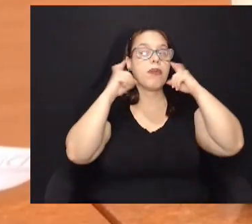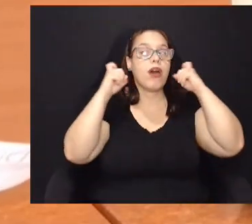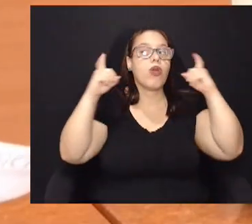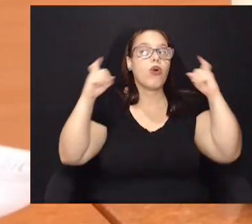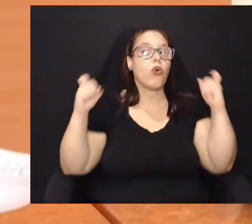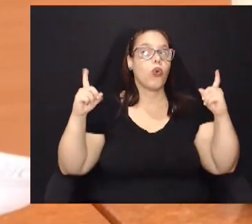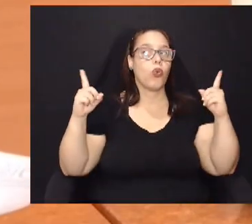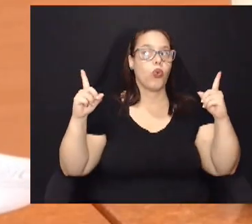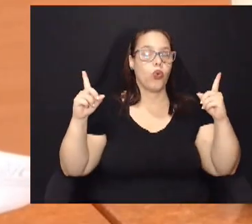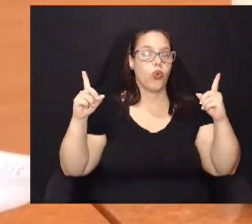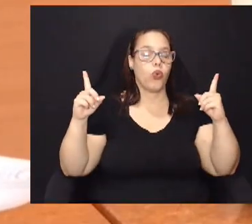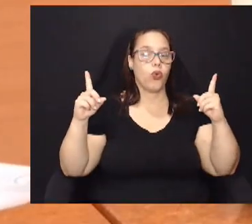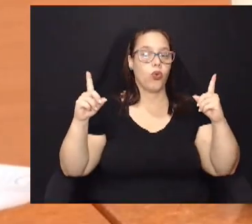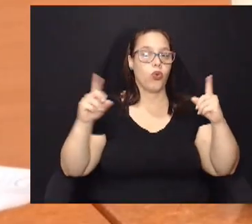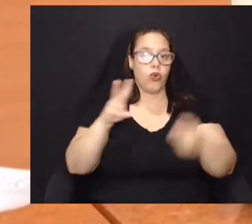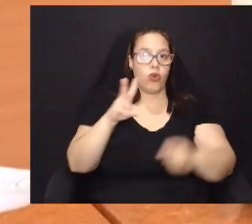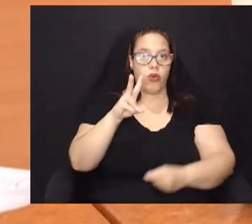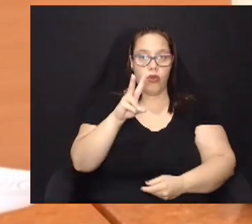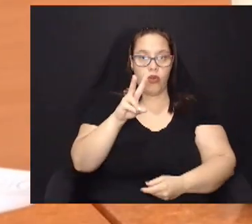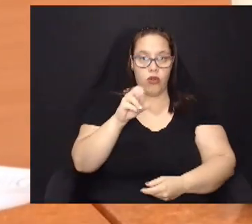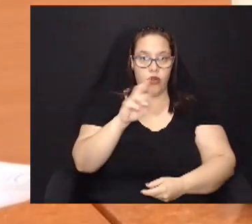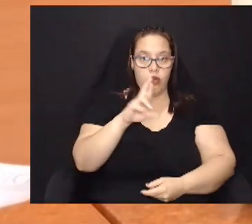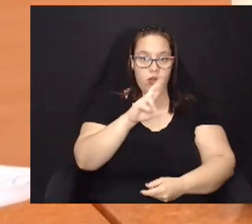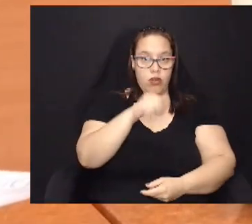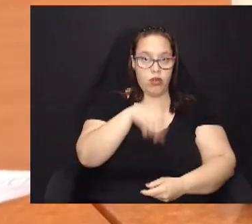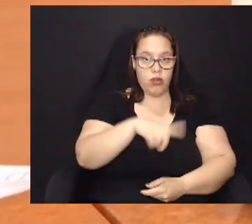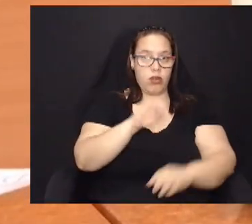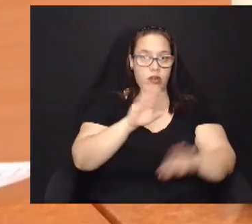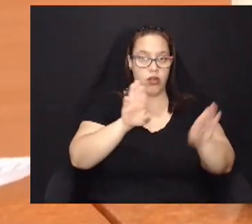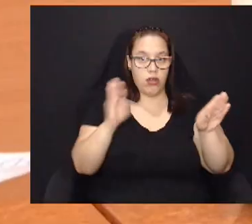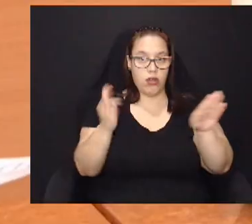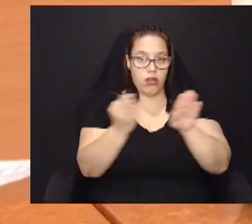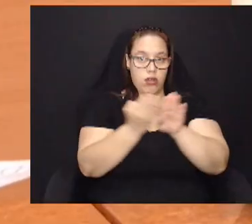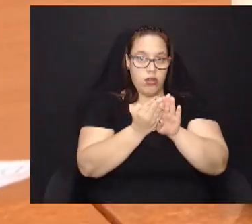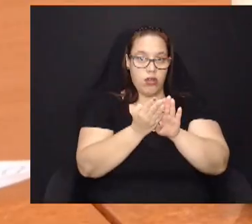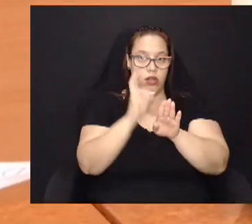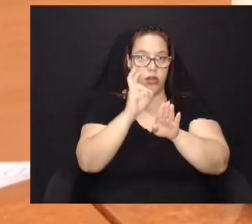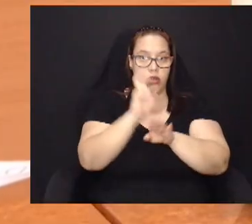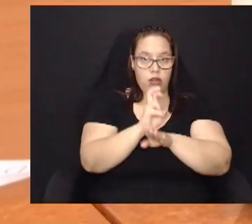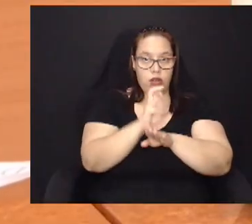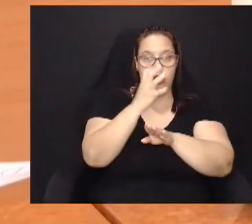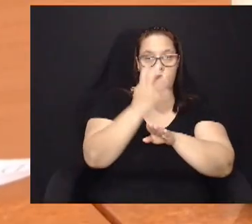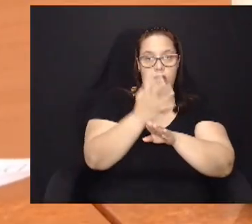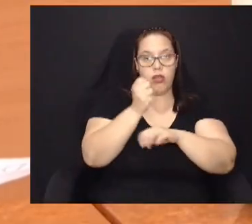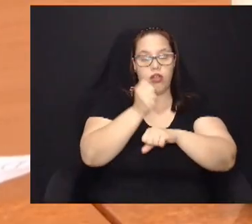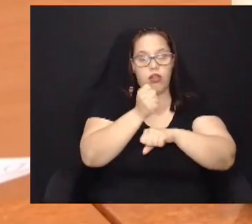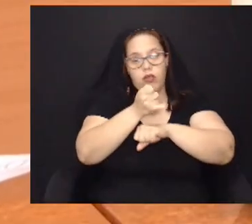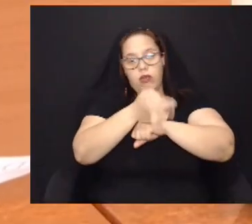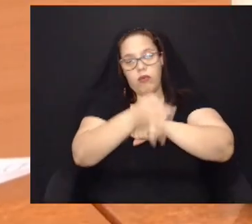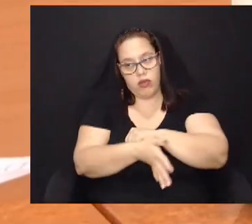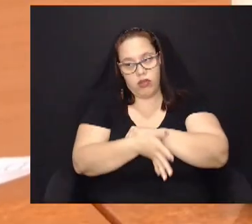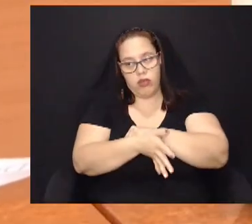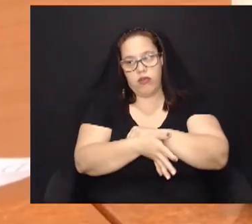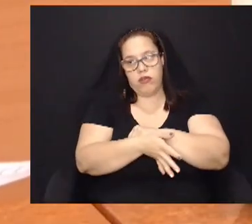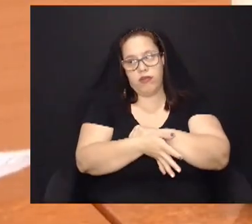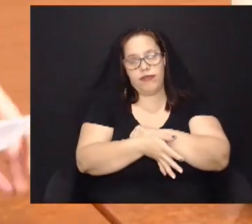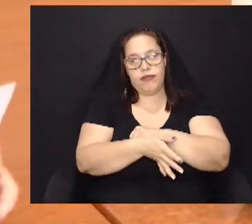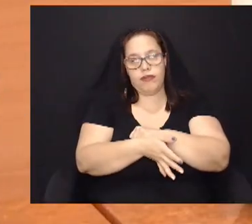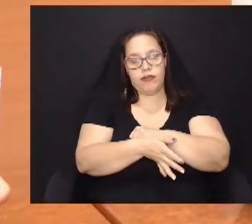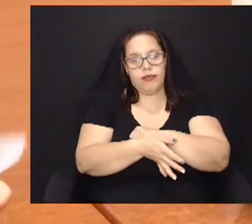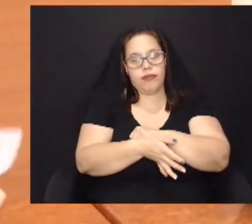ficar na varanda, de janelas e porta fechada, até 4, 5 horas da manhã? É esse o intuito,